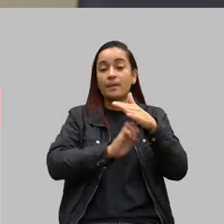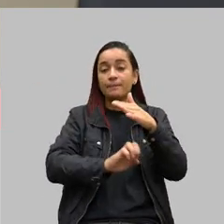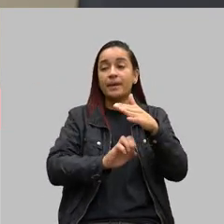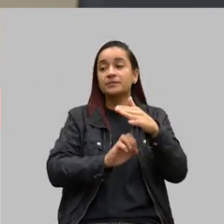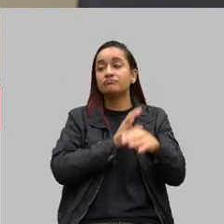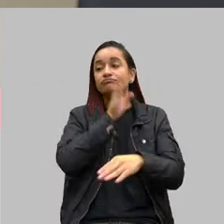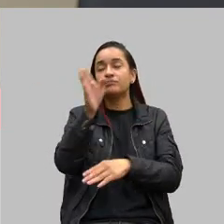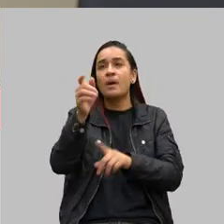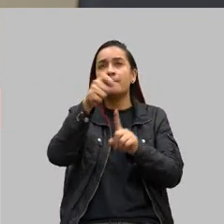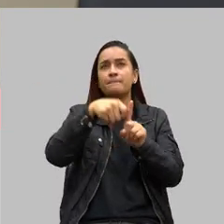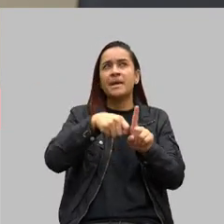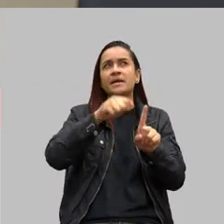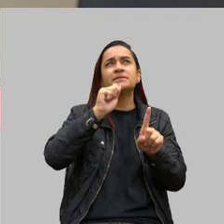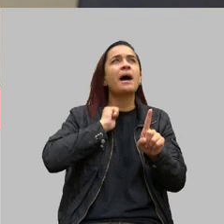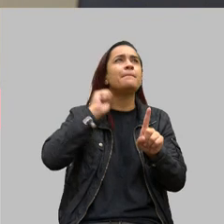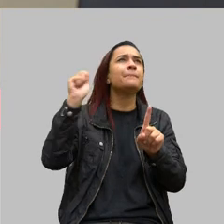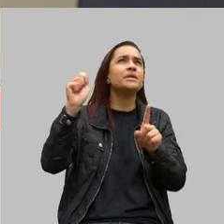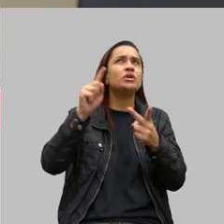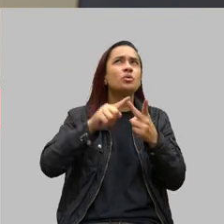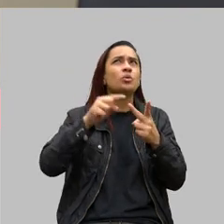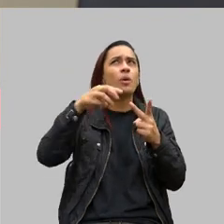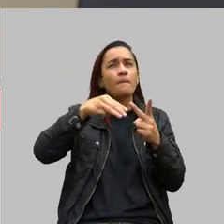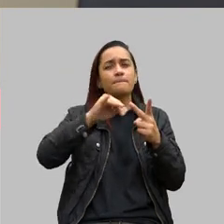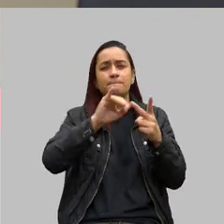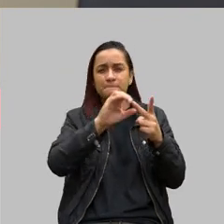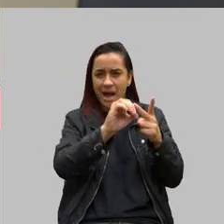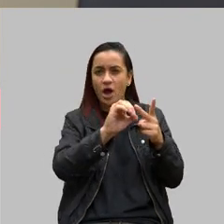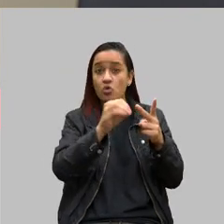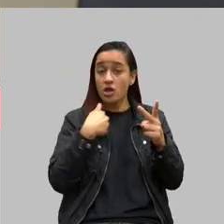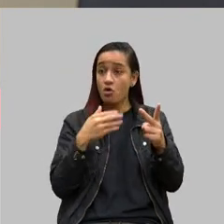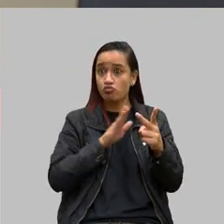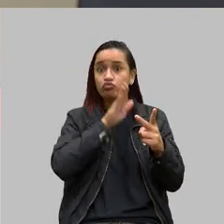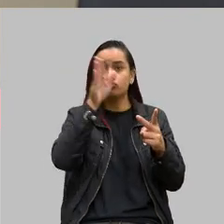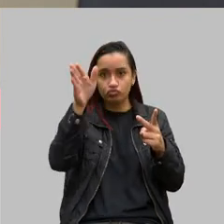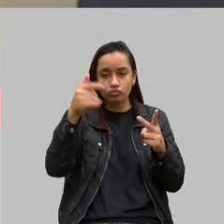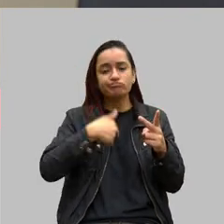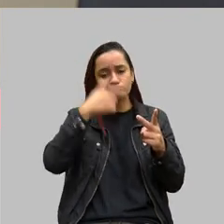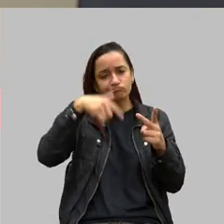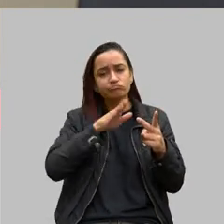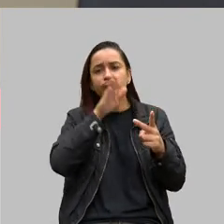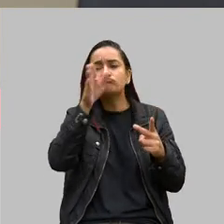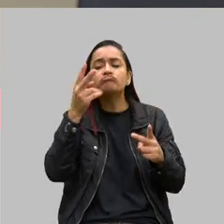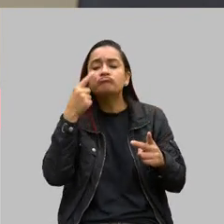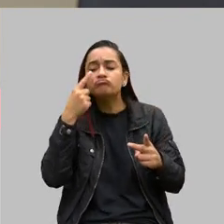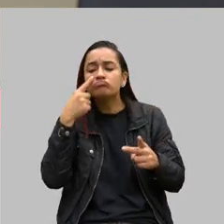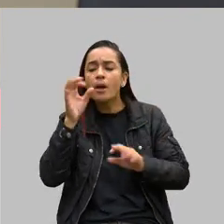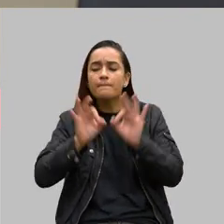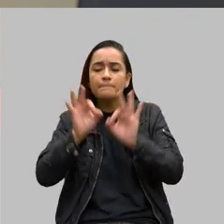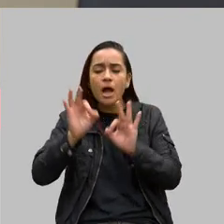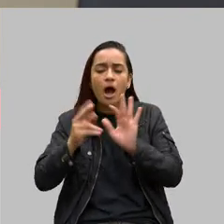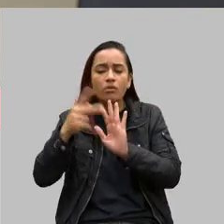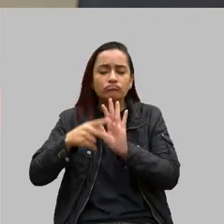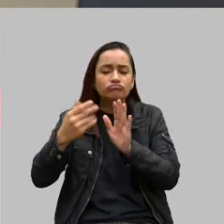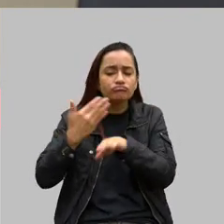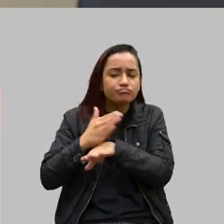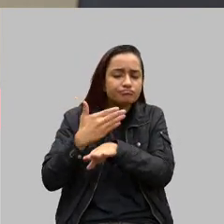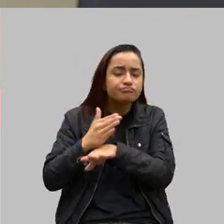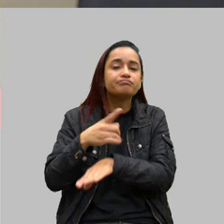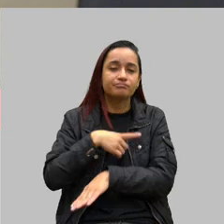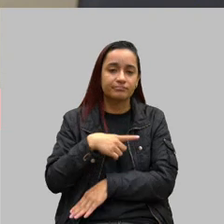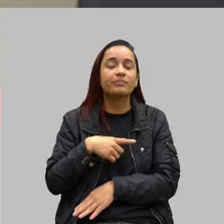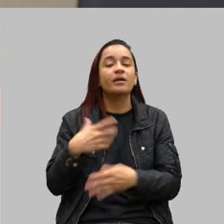Abril e maio e eu pude ir lá no final de Maio EA testar o cumprimento desse plano e realmente né acho que um avanço importante